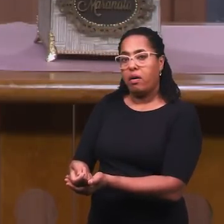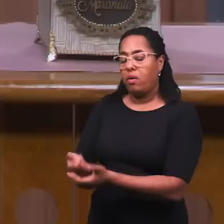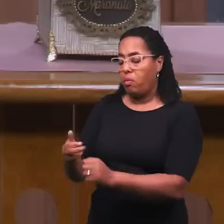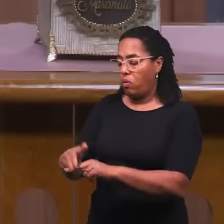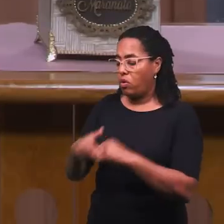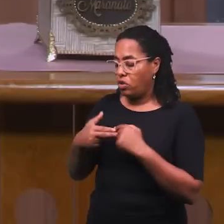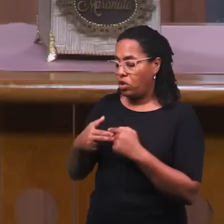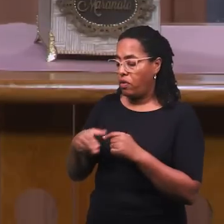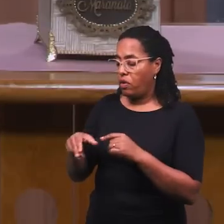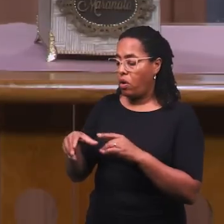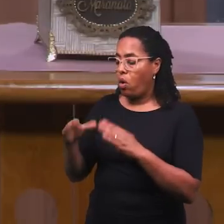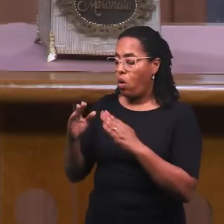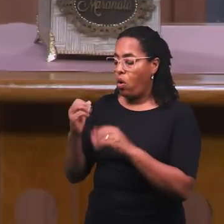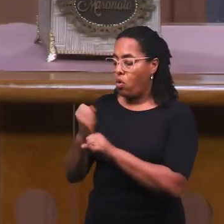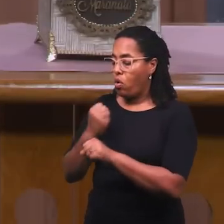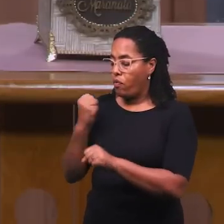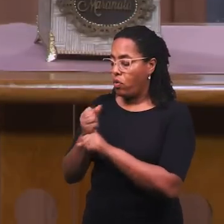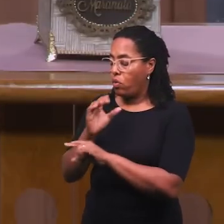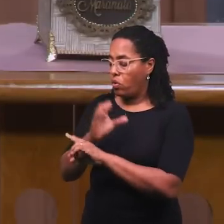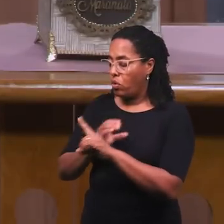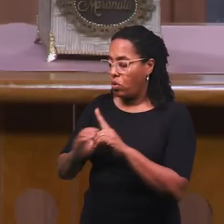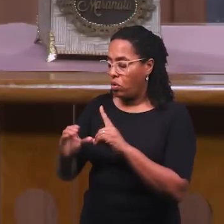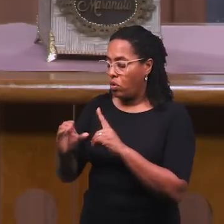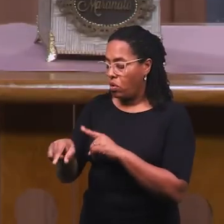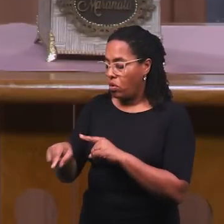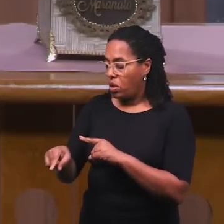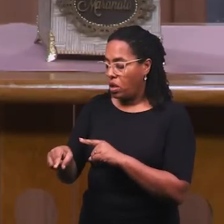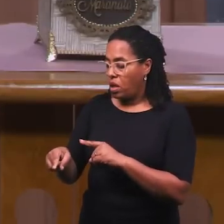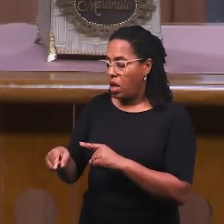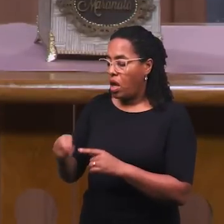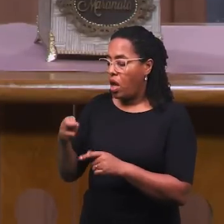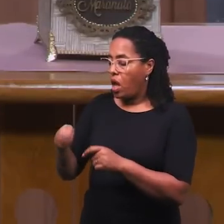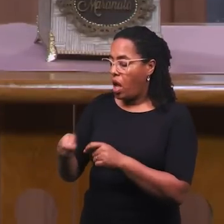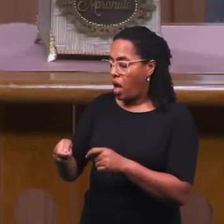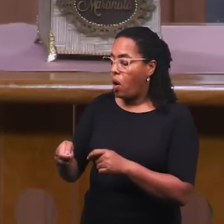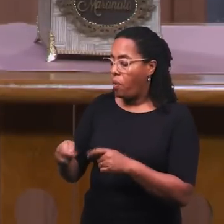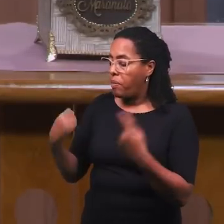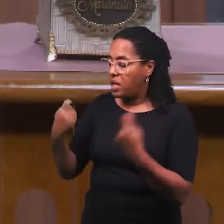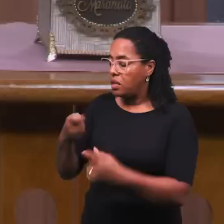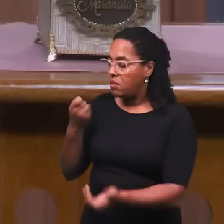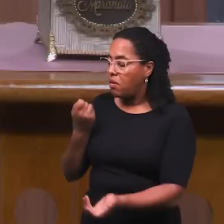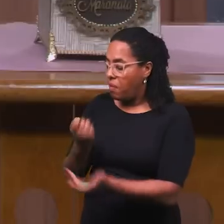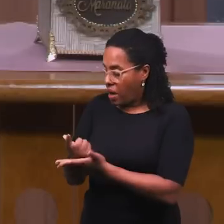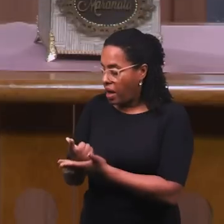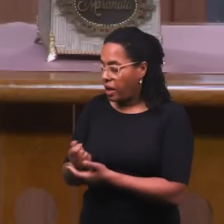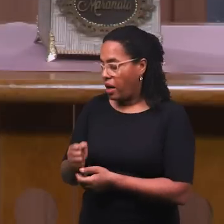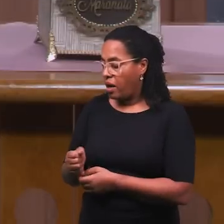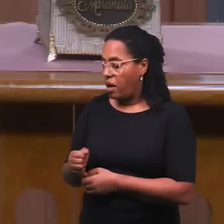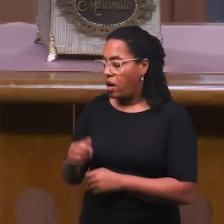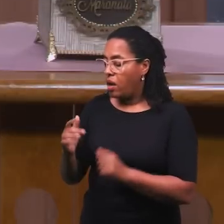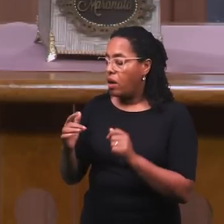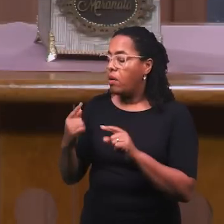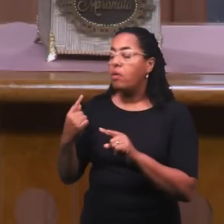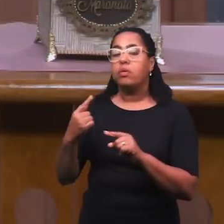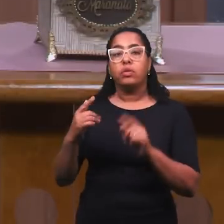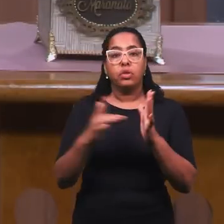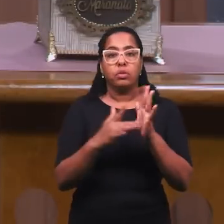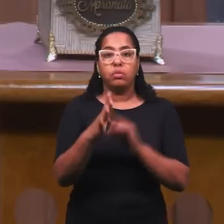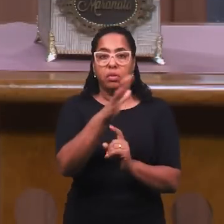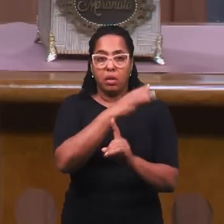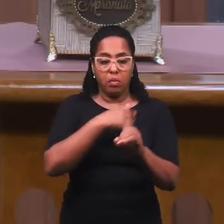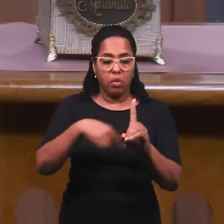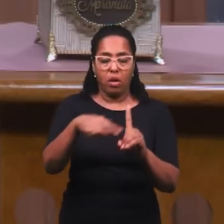porque não realizarei sacrifício, Davi disse, que não me custe nada. Há um preço pago na cruz do